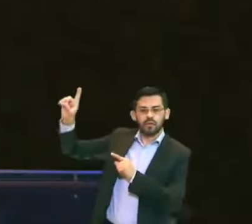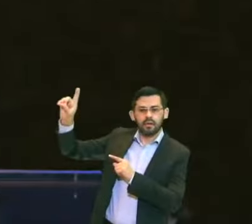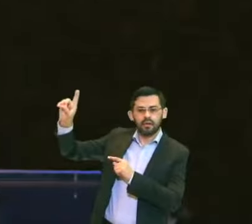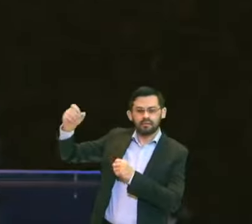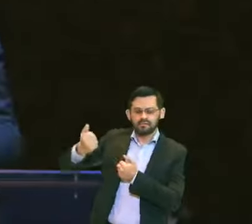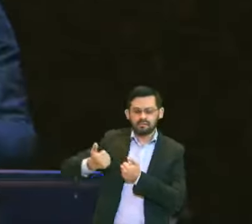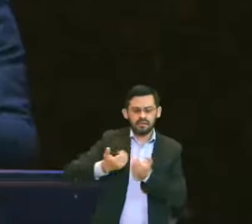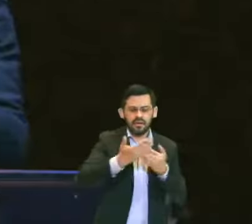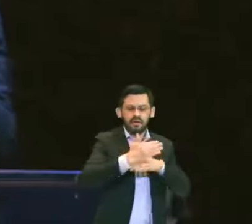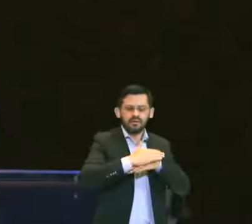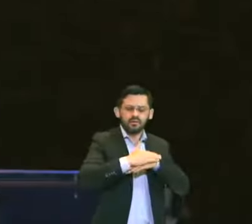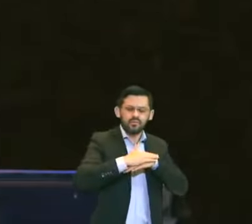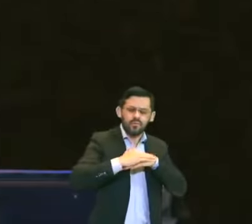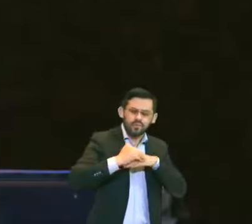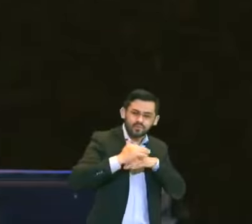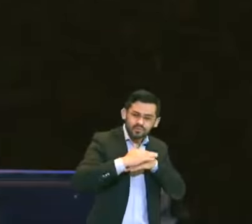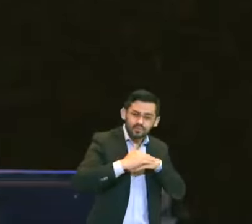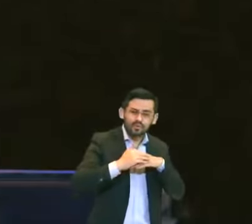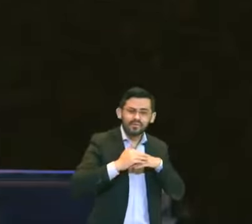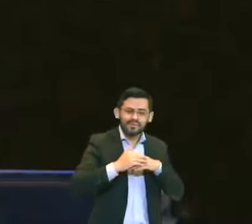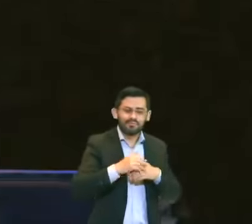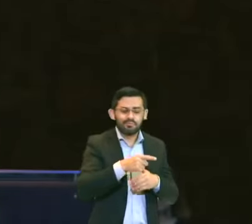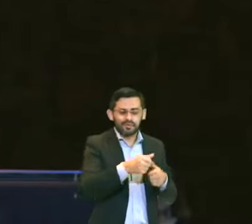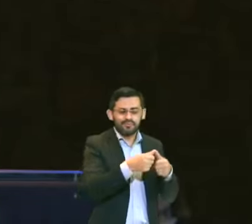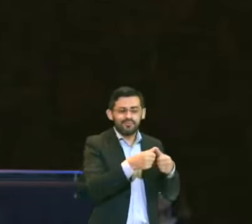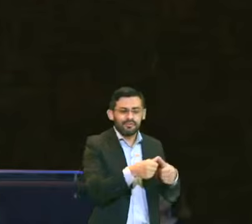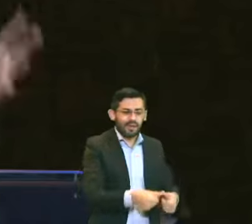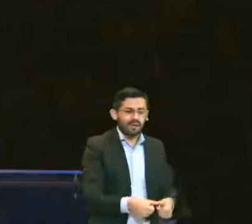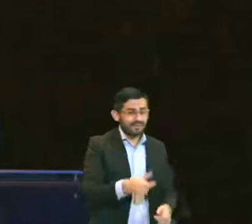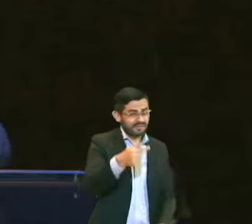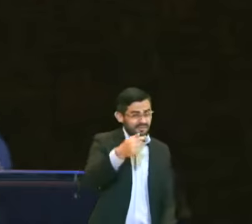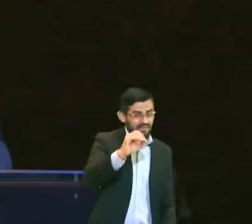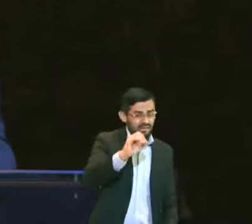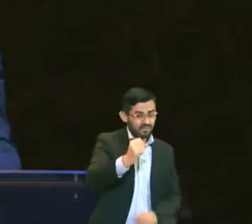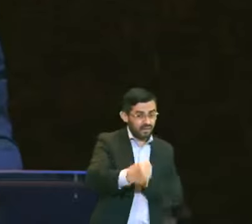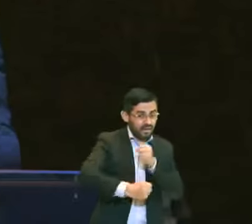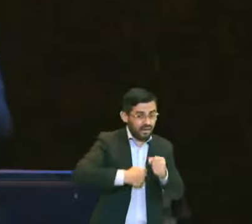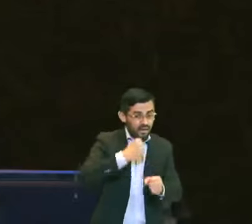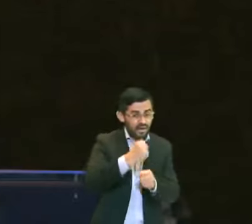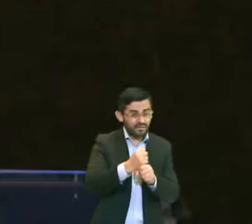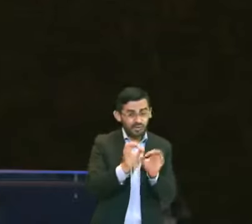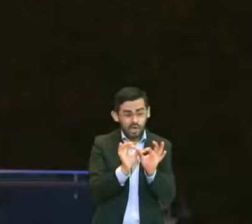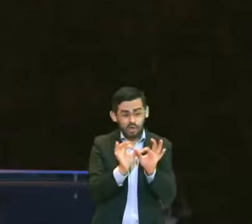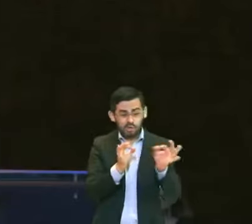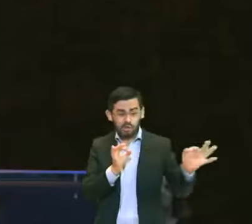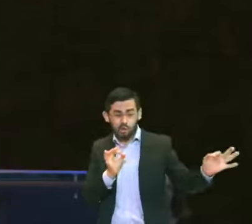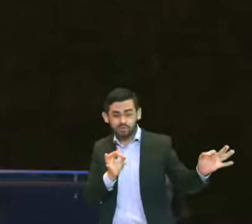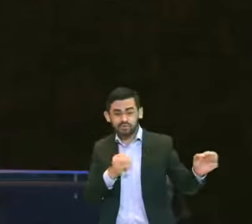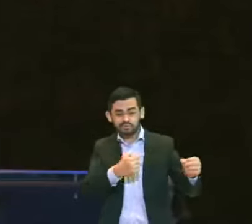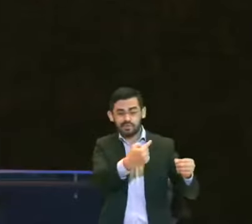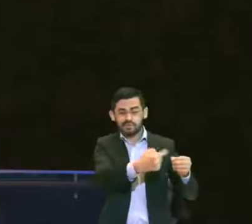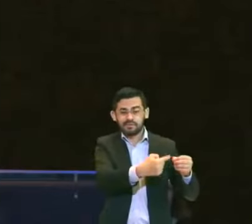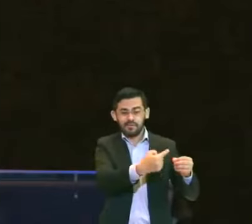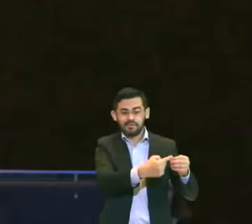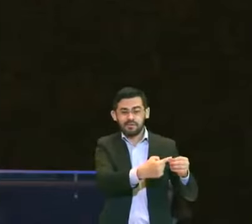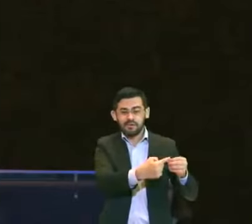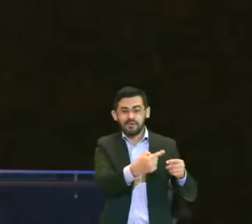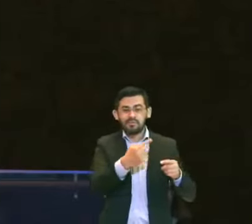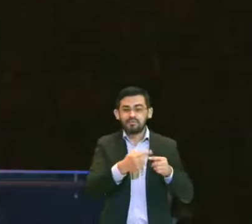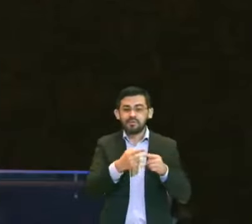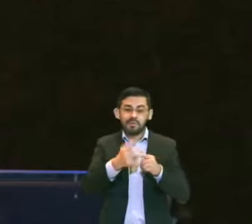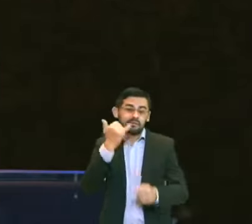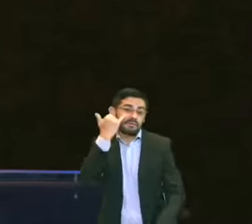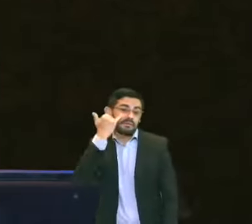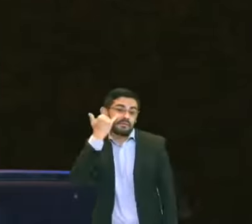para o povo, que teria que passar 70 anos fora de casa, através de uma carta que Jeremias